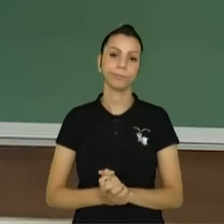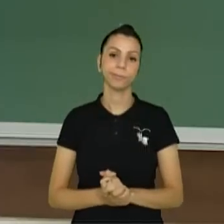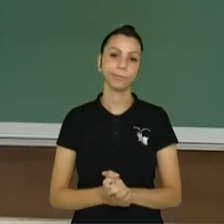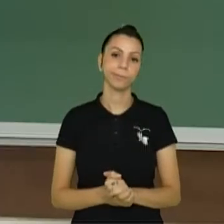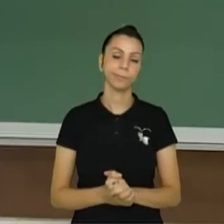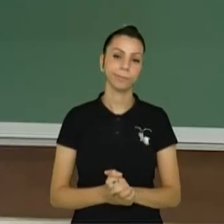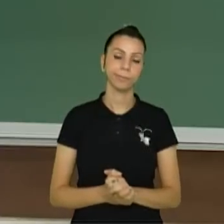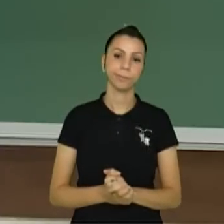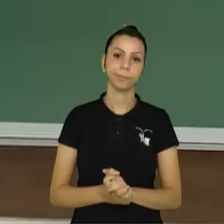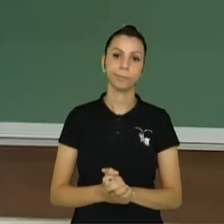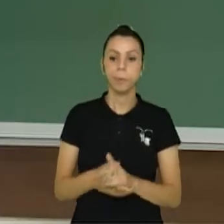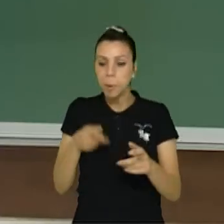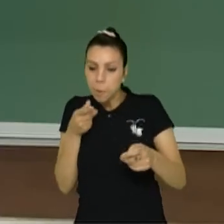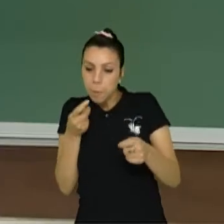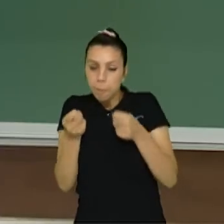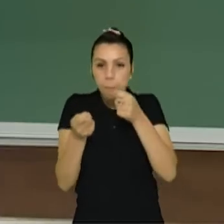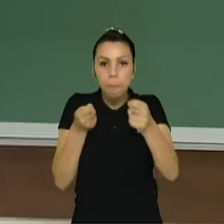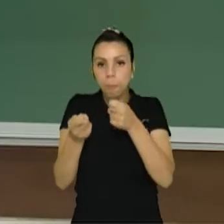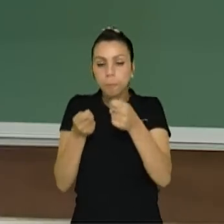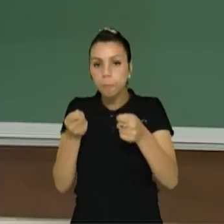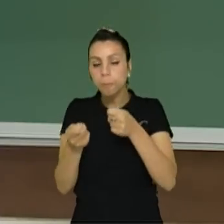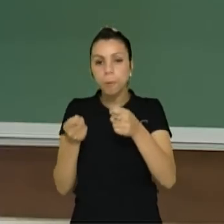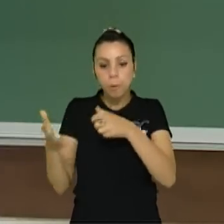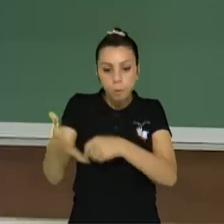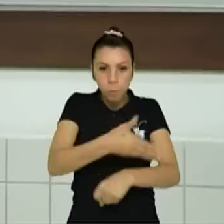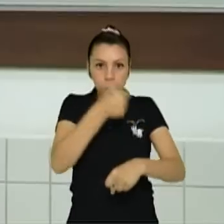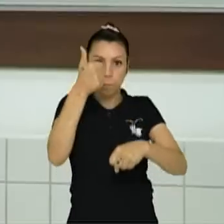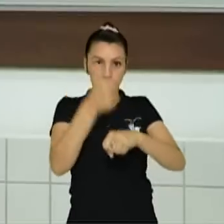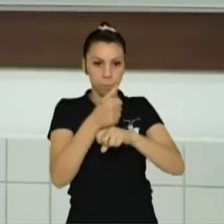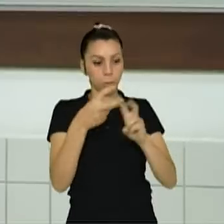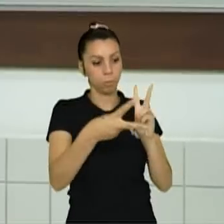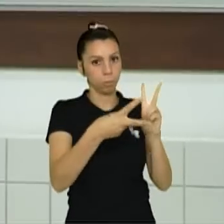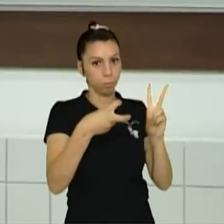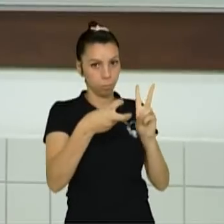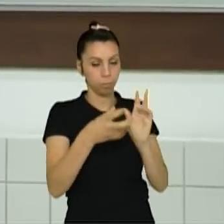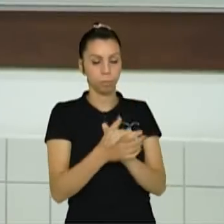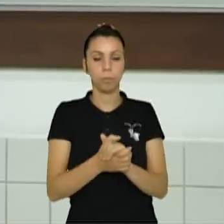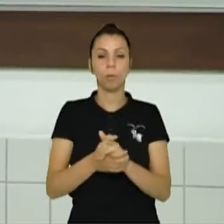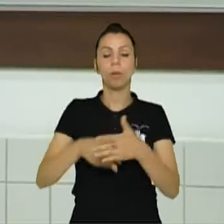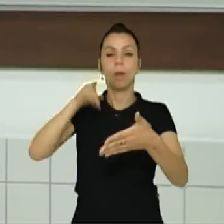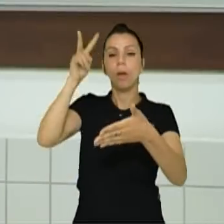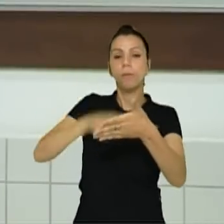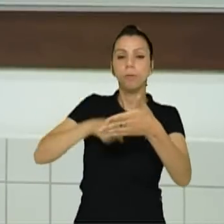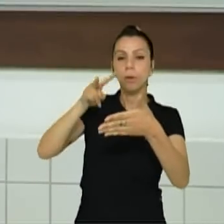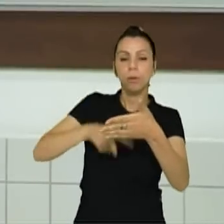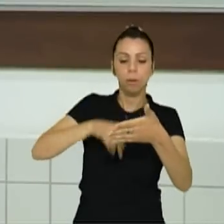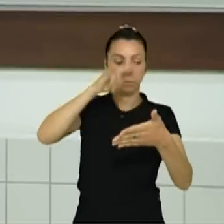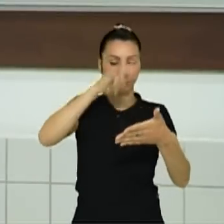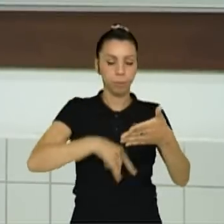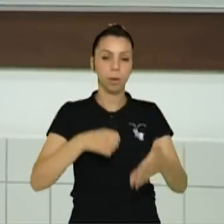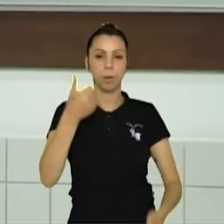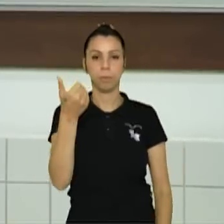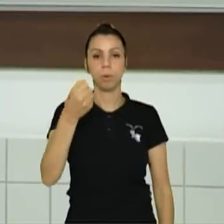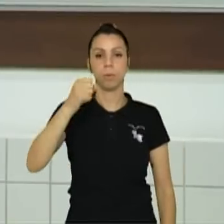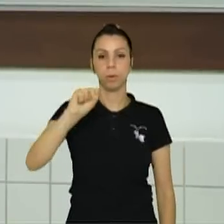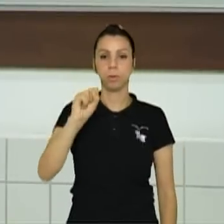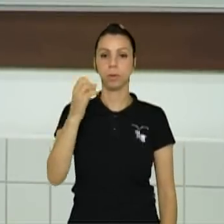né, de domínio sobre os povos originários. Quero ler com vocês um trecho desse documento de